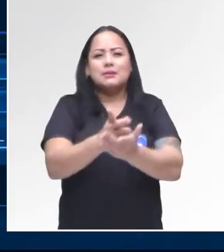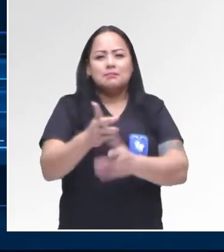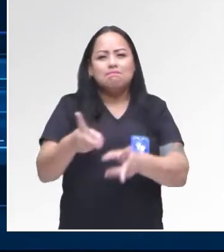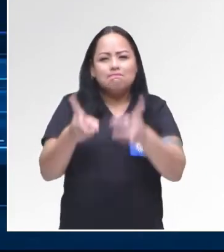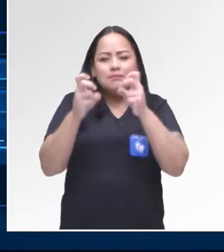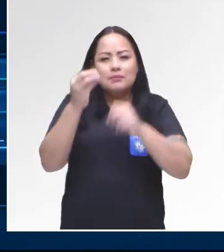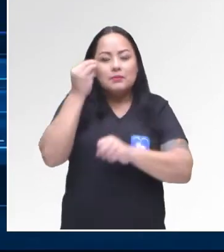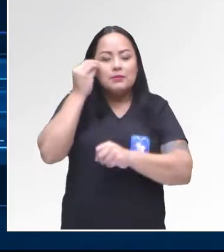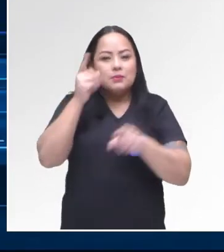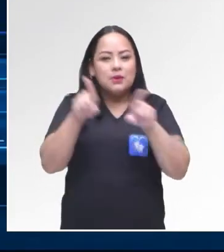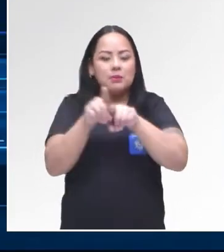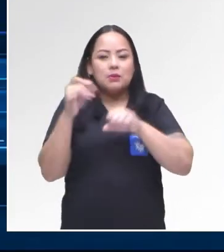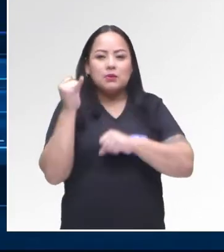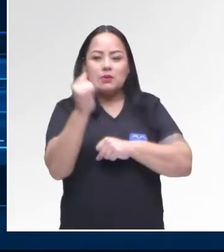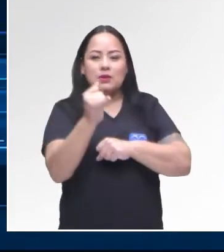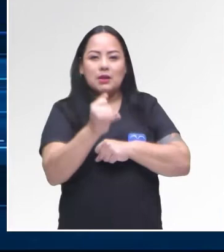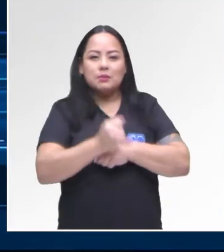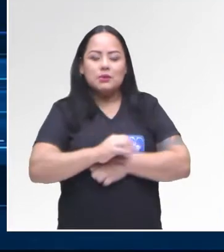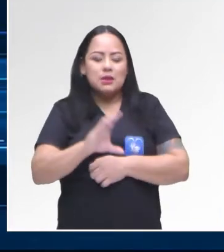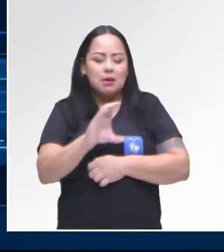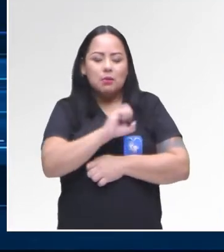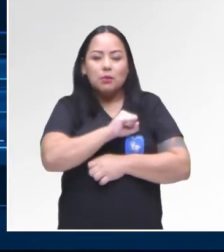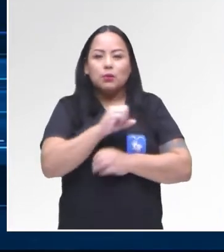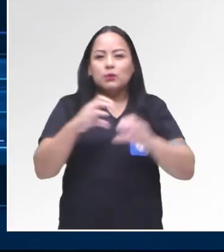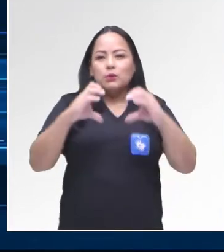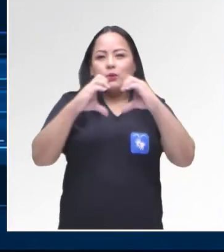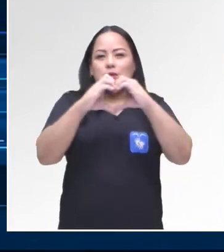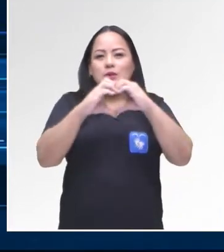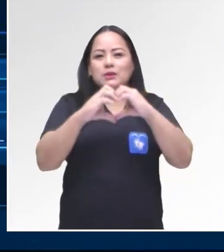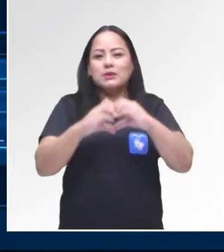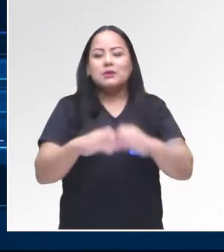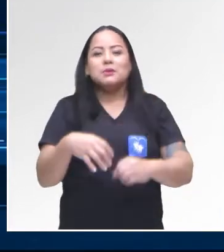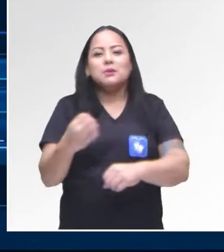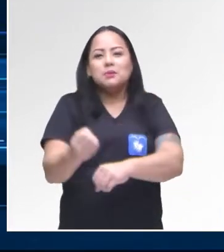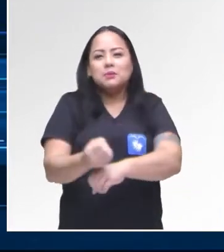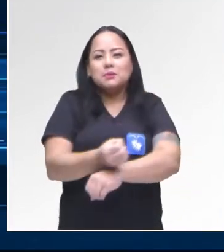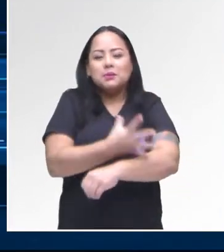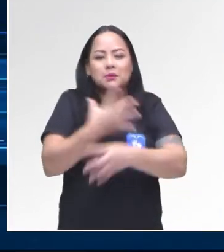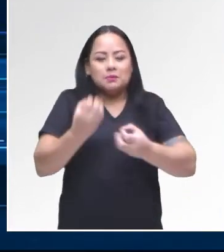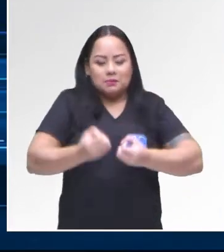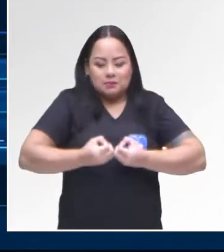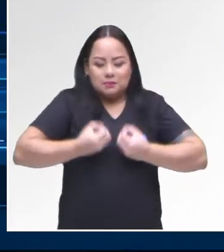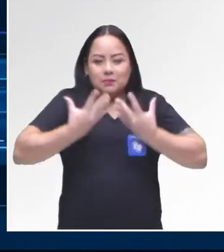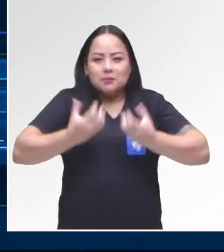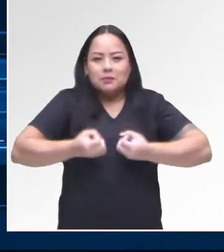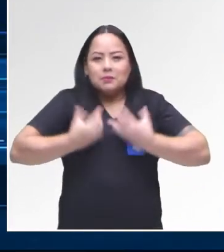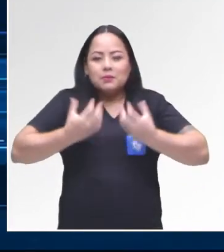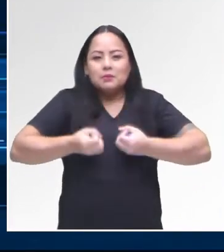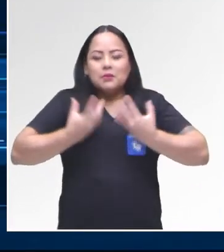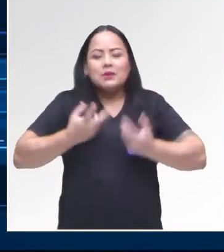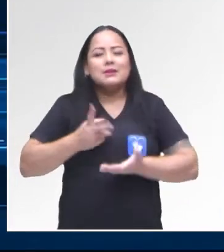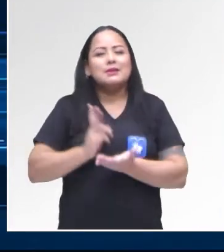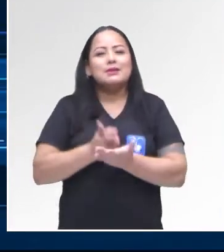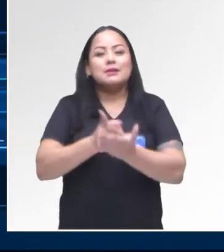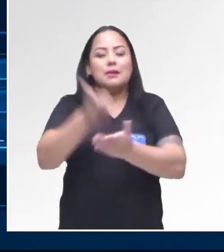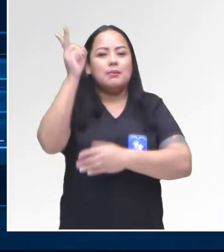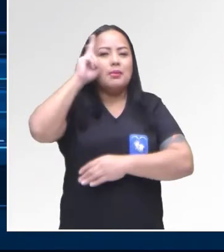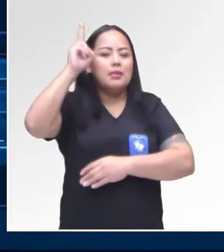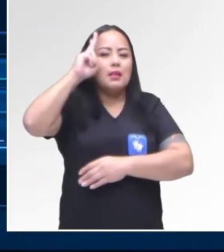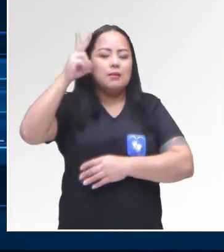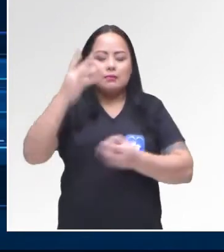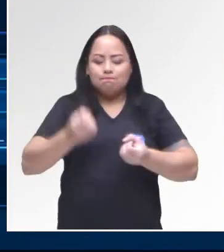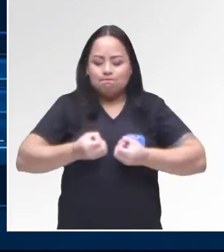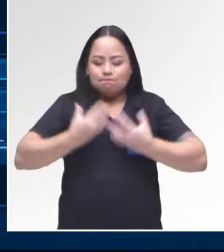nós falamos em amor, coração, são os poemas, né? Os poemas são muito lembrados, né? São